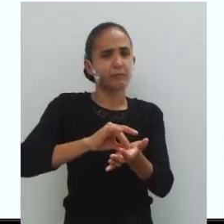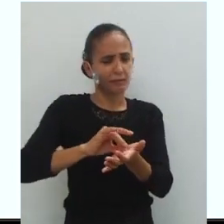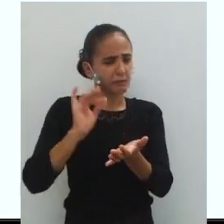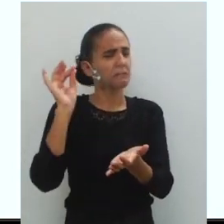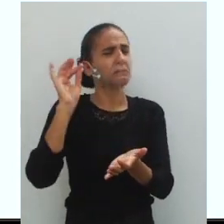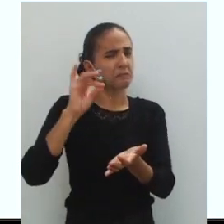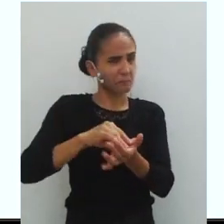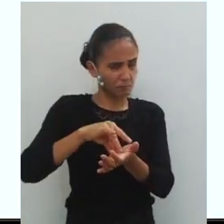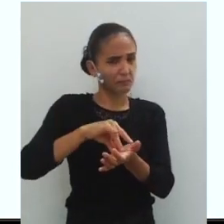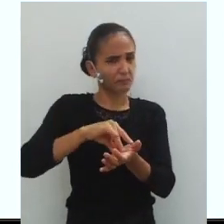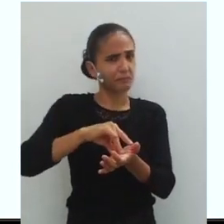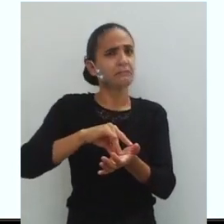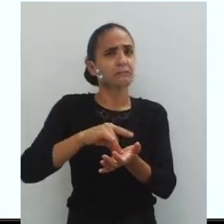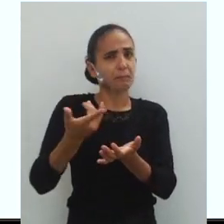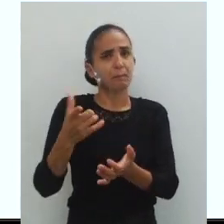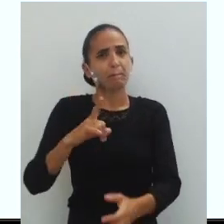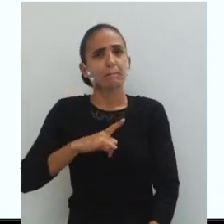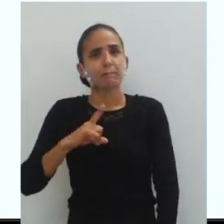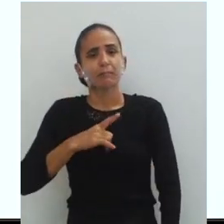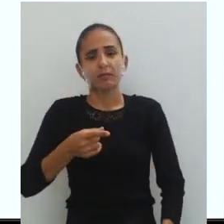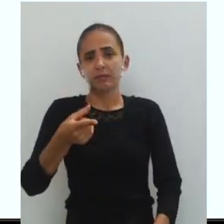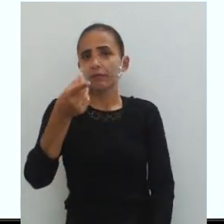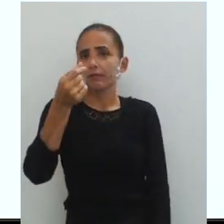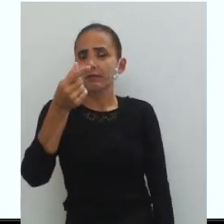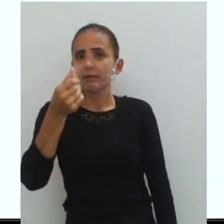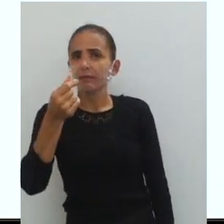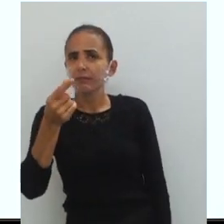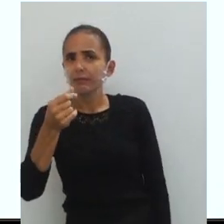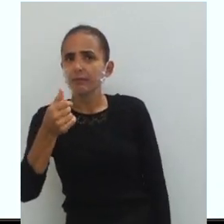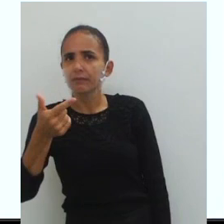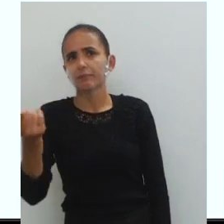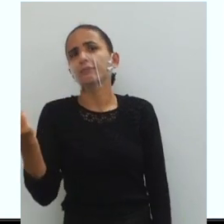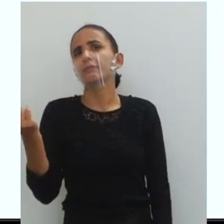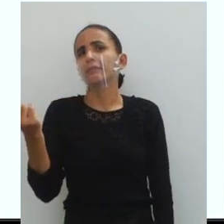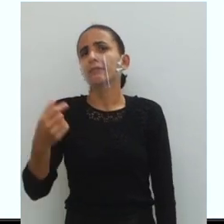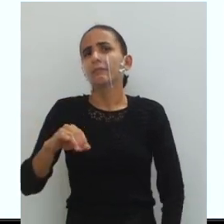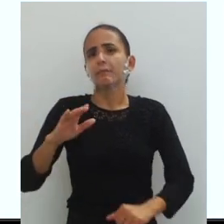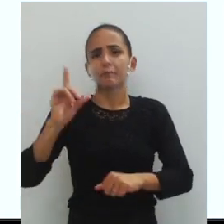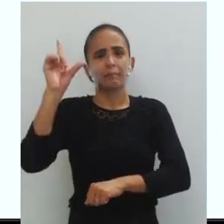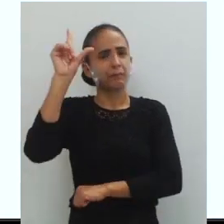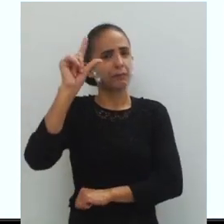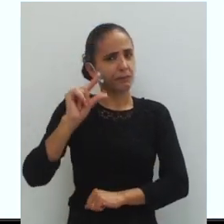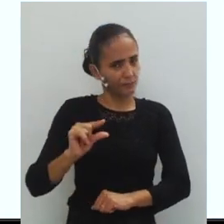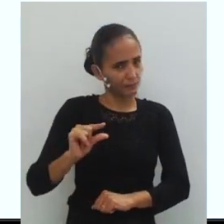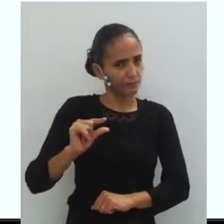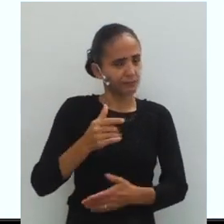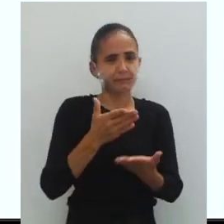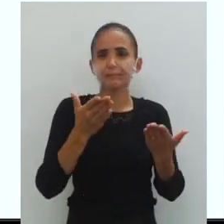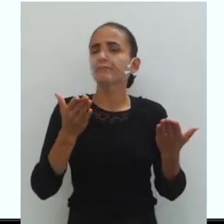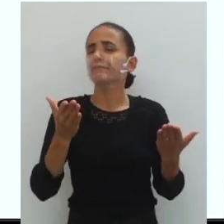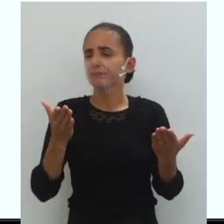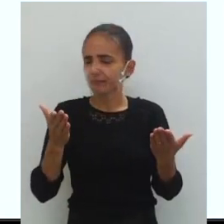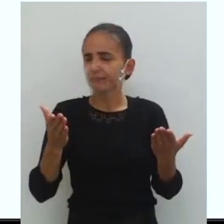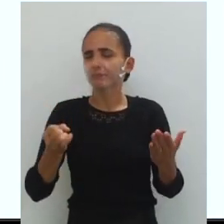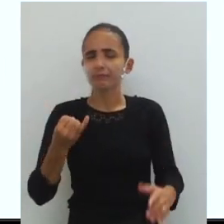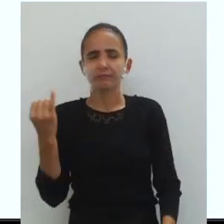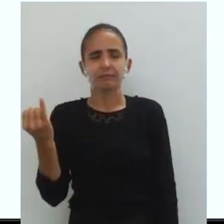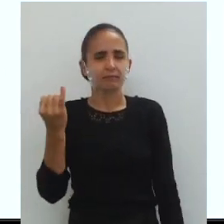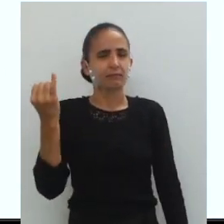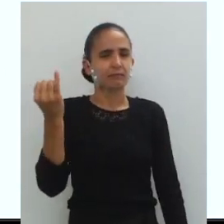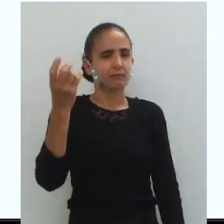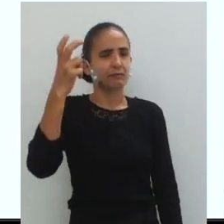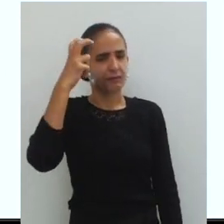e, além de durar mais, tem um custo energético muito mais baixo. Então, foi